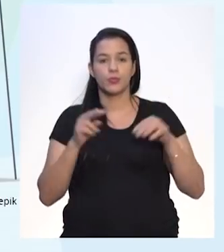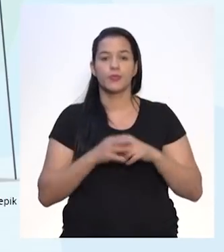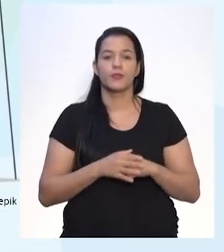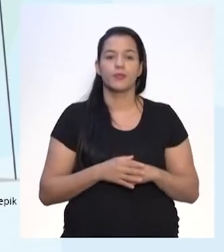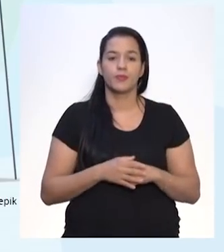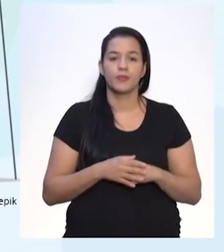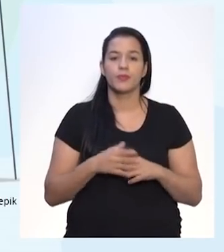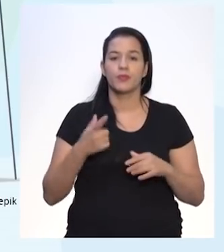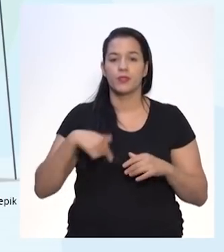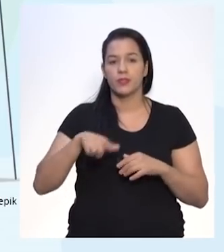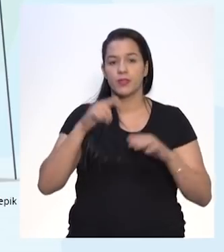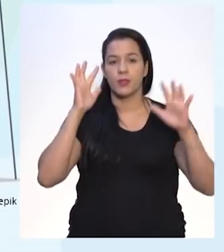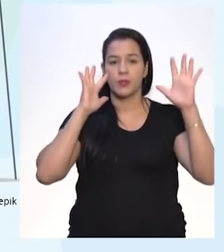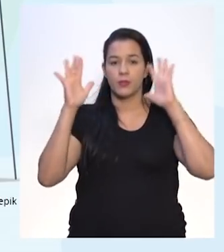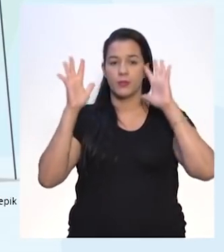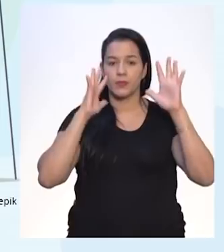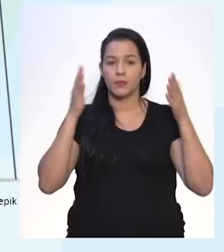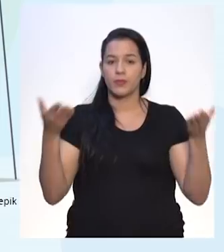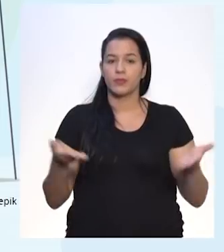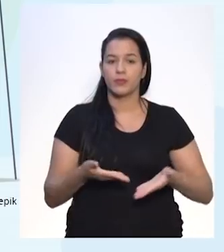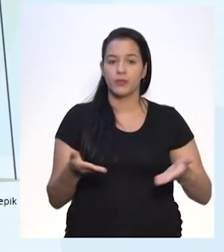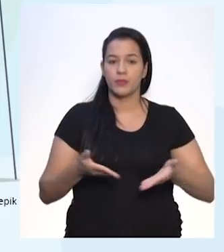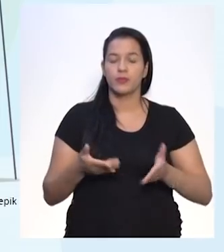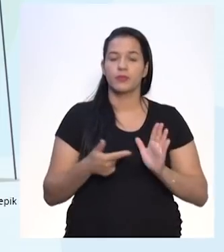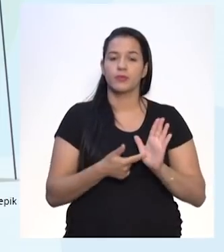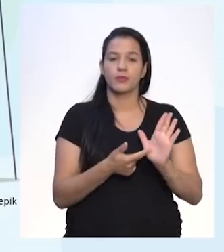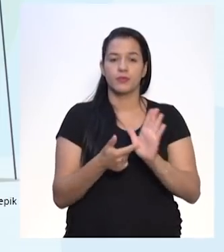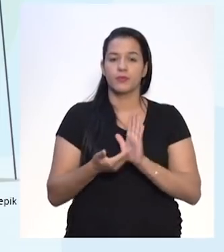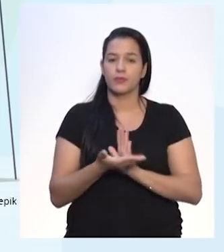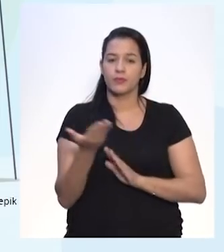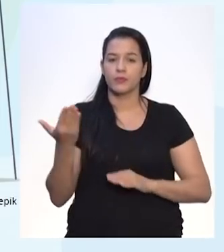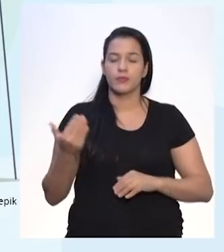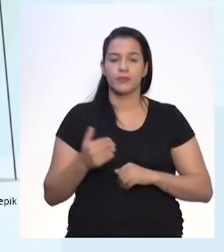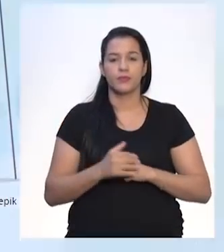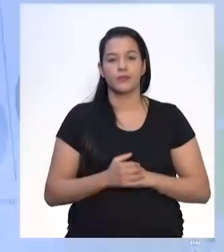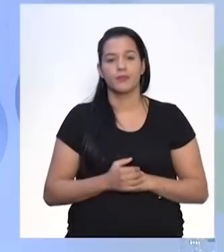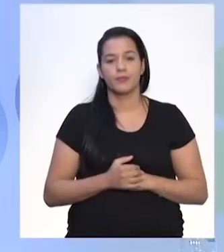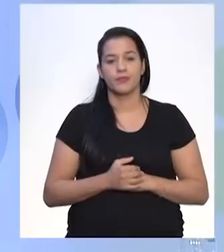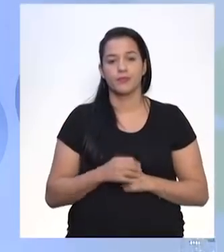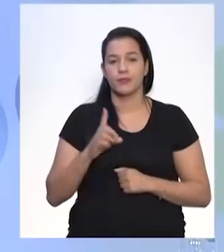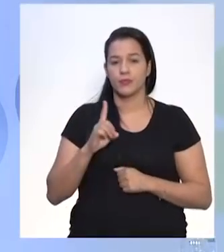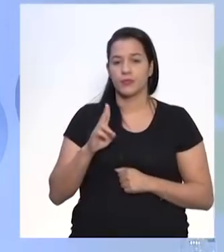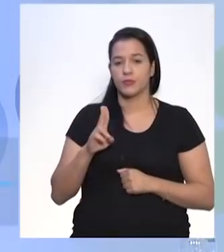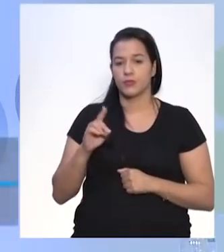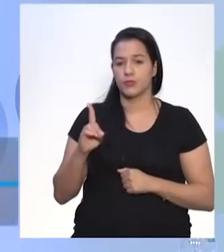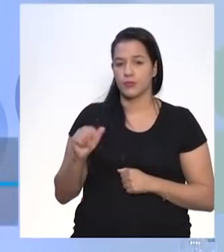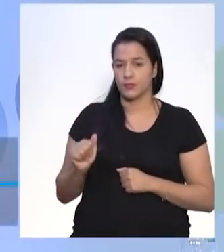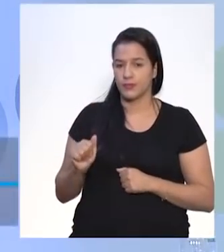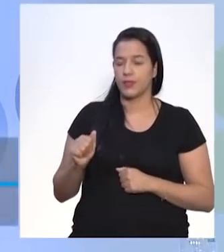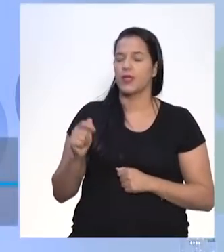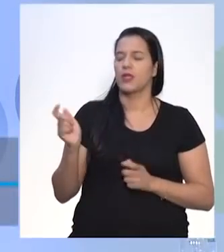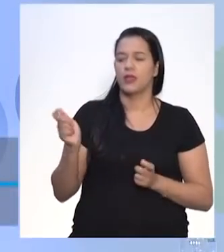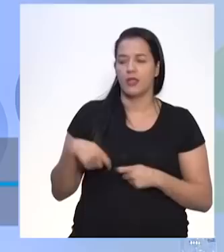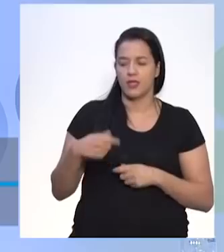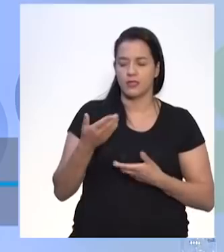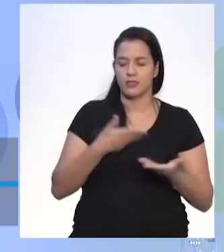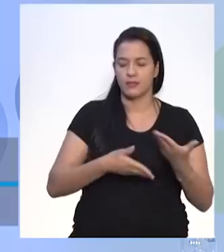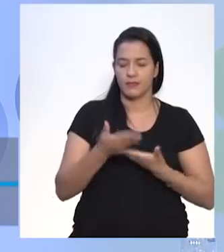era um pouco a reflexão que a gente queria trazer para vocês. Duda, essa primeira dinâmica foi bem